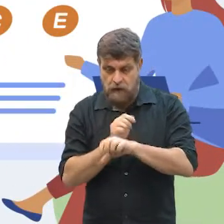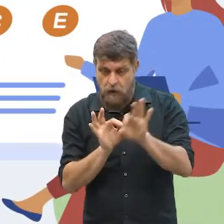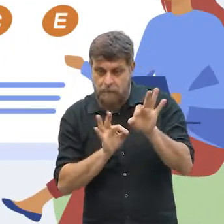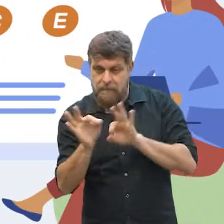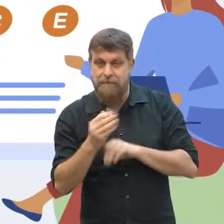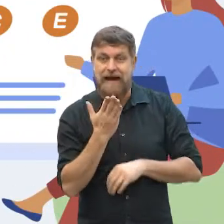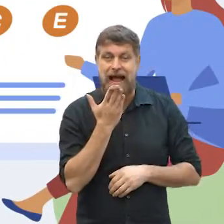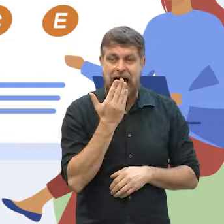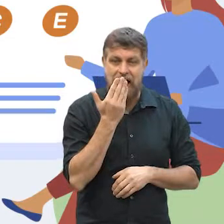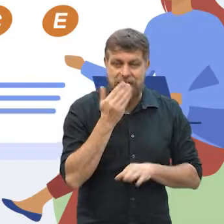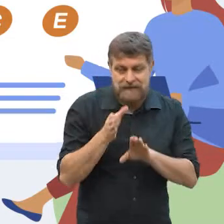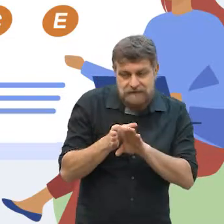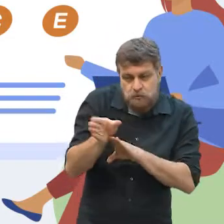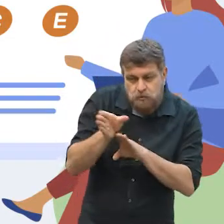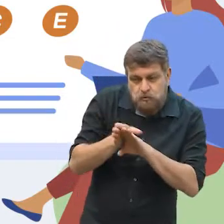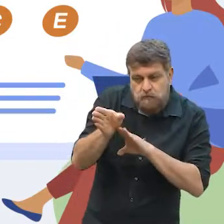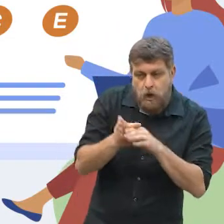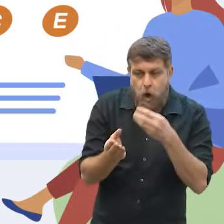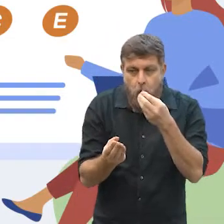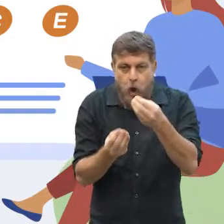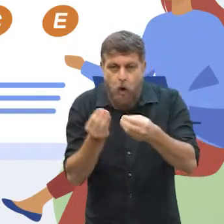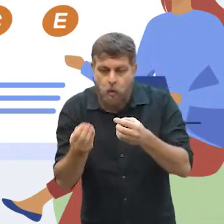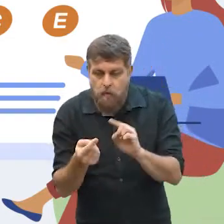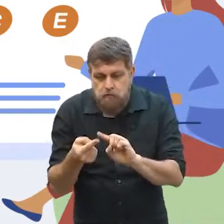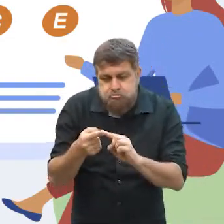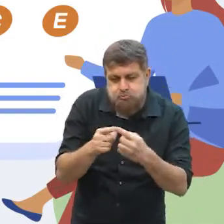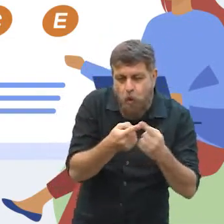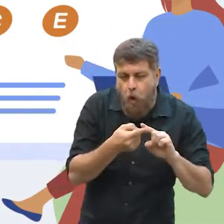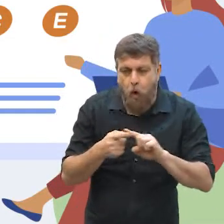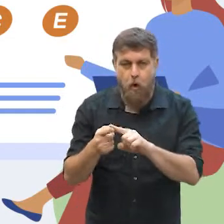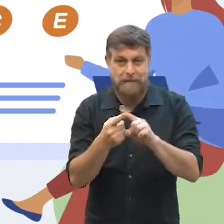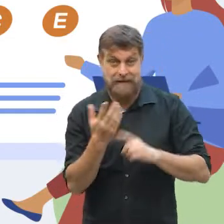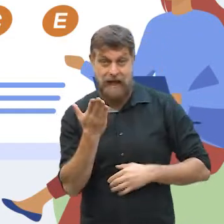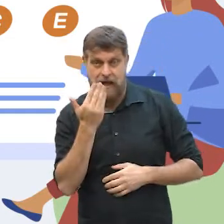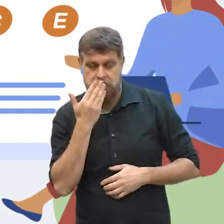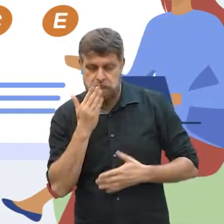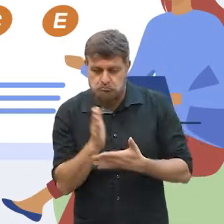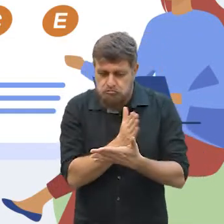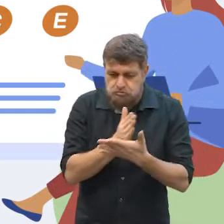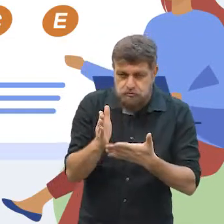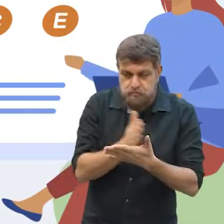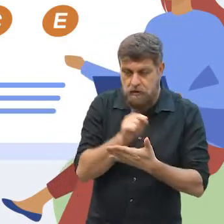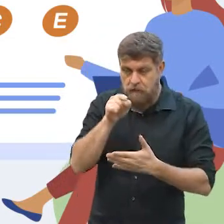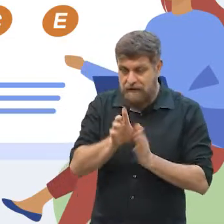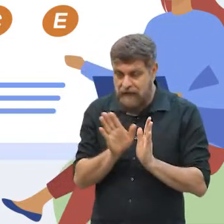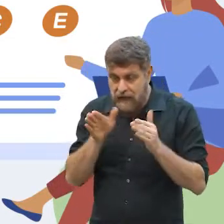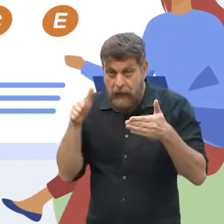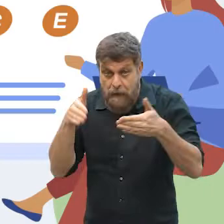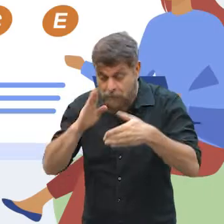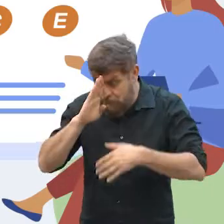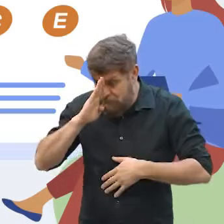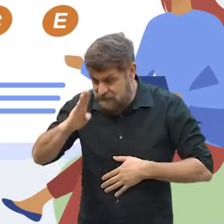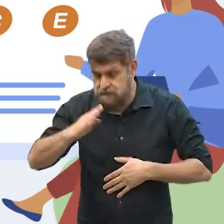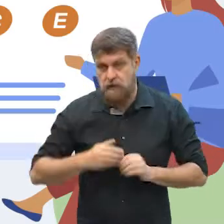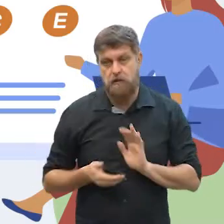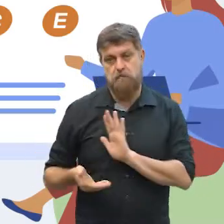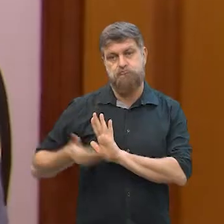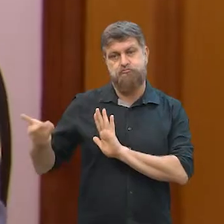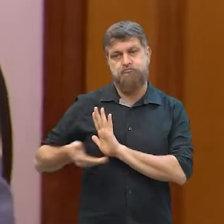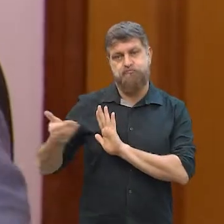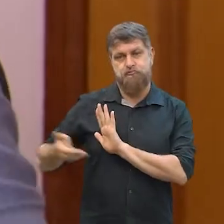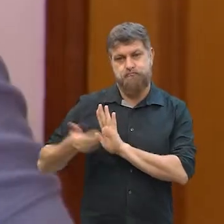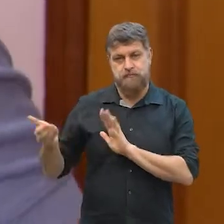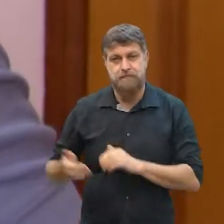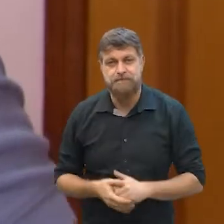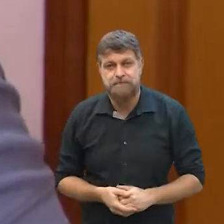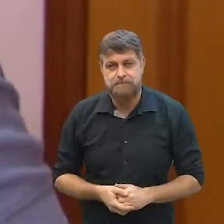alimentar, orienta o paciente sobre como combinar os alimentos, o que deve ser priorizado na alimentação e o que deve ser evitado.